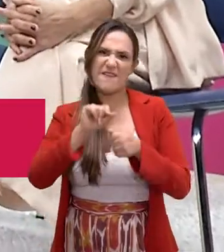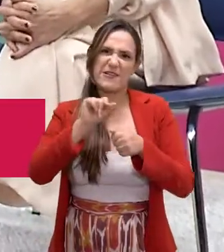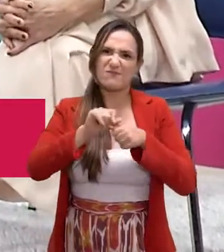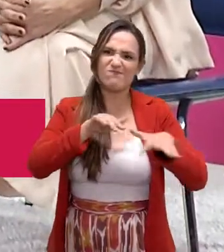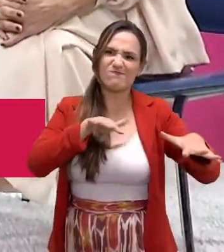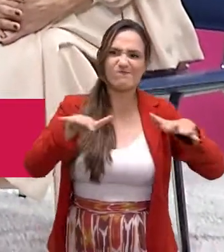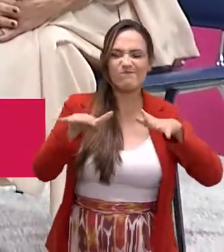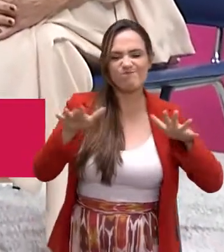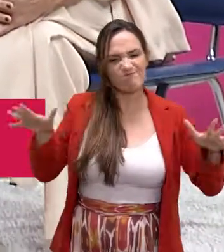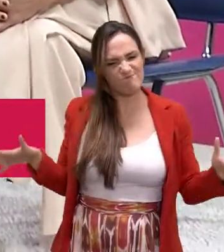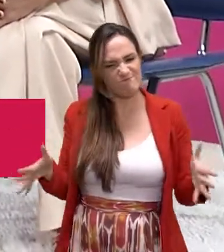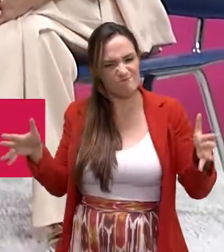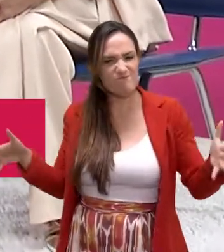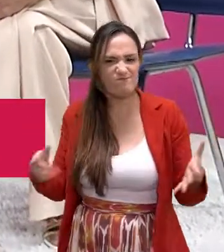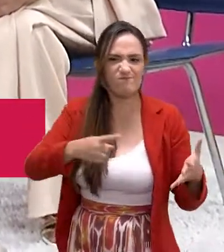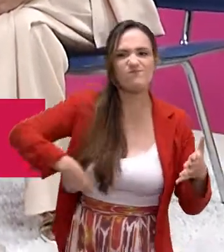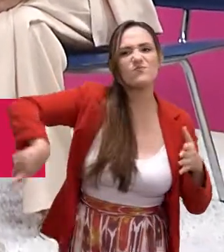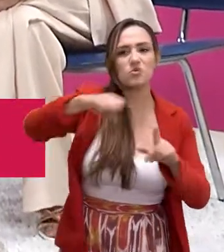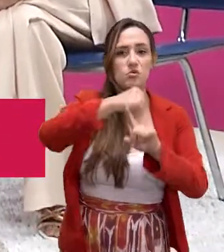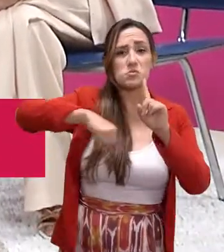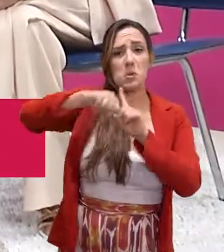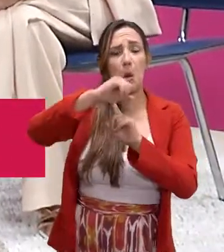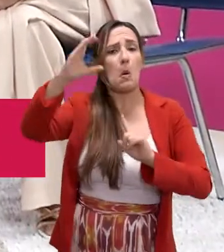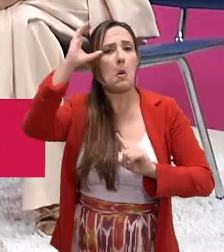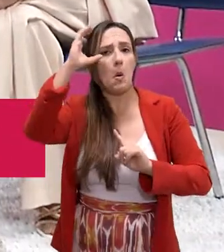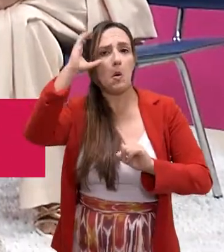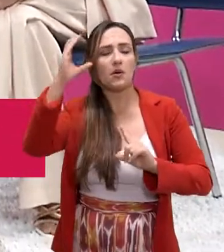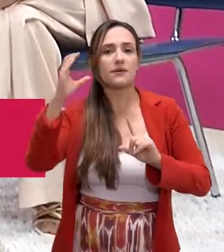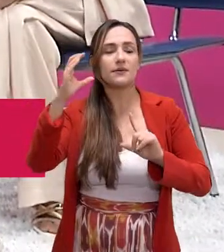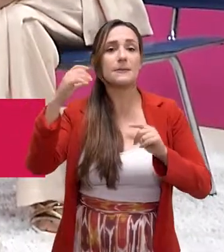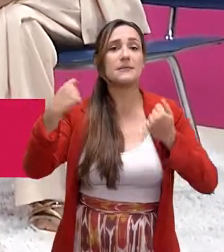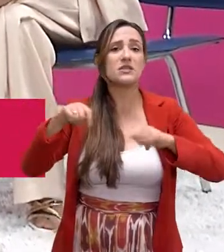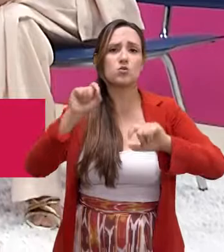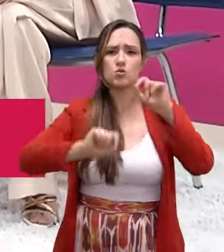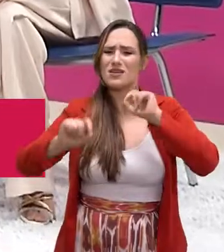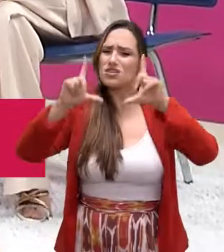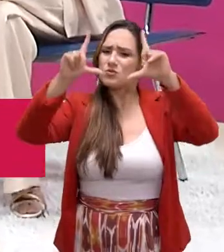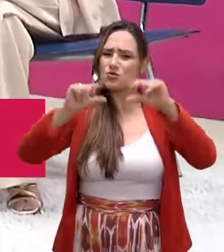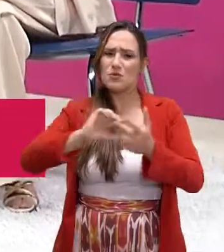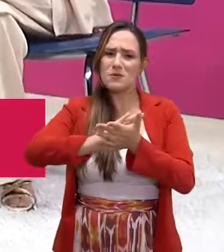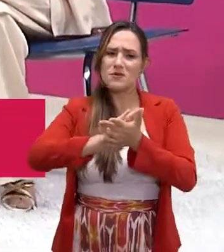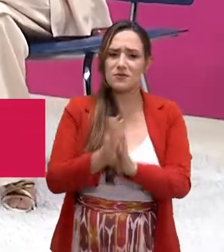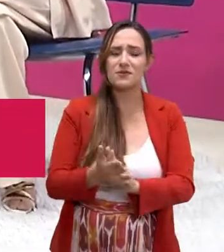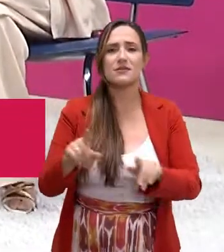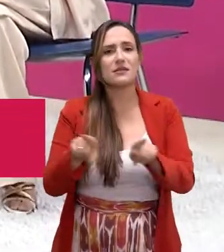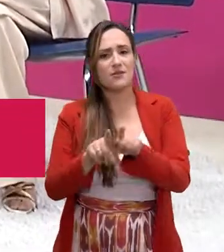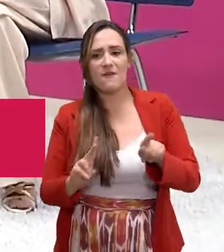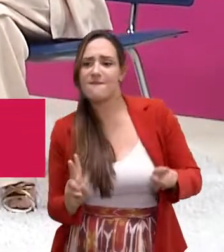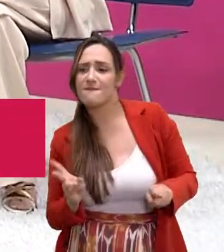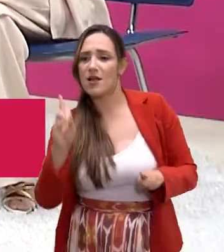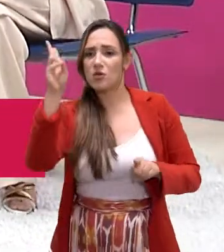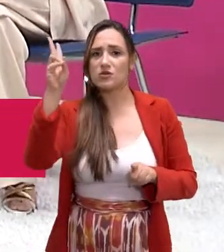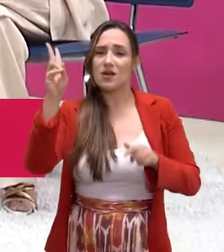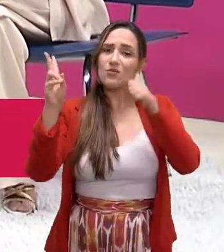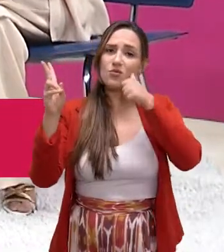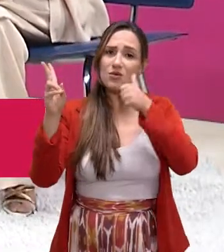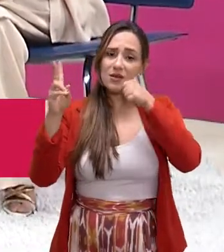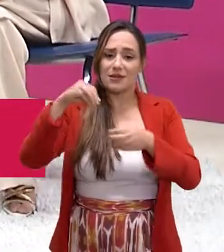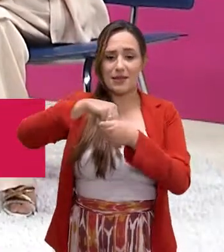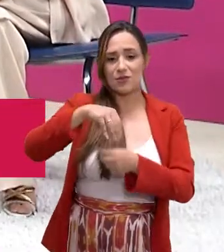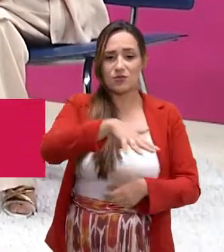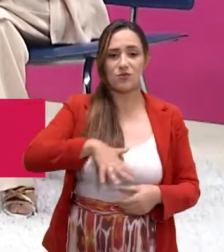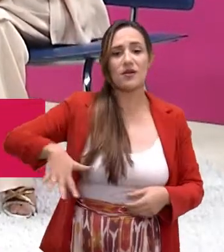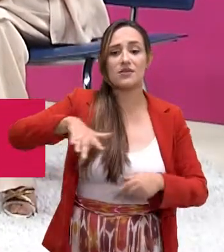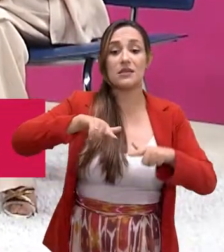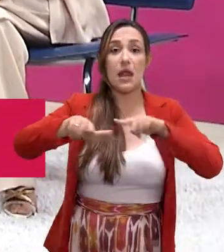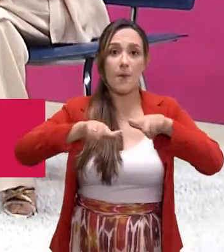e sensibilização da sociedade, alertando para a não discriminação e a valorização das mulheres no ambiente de